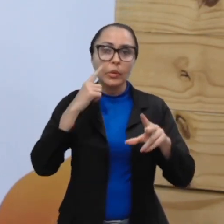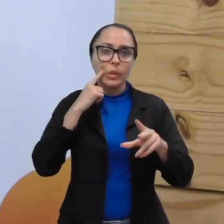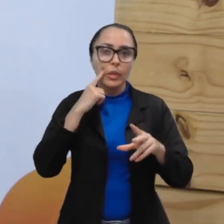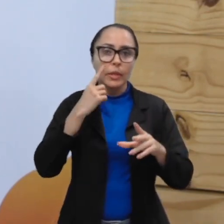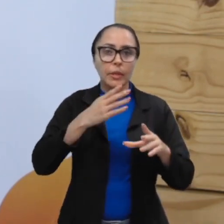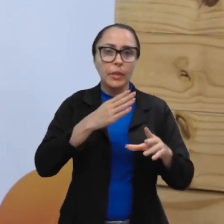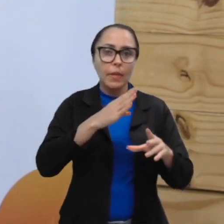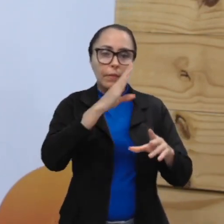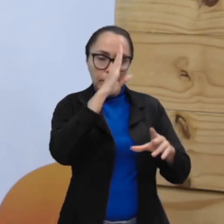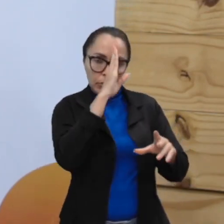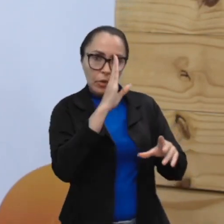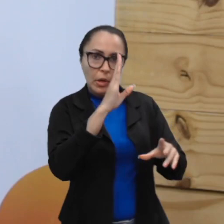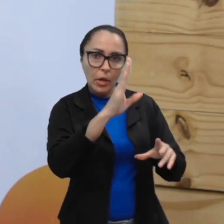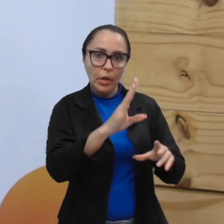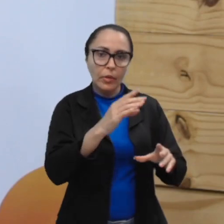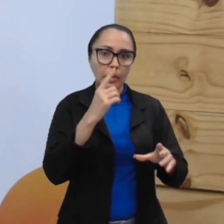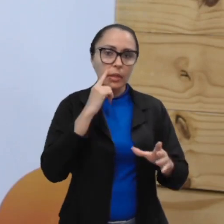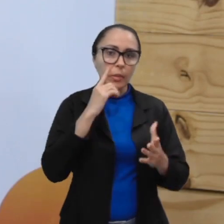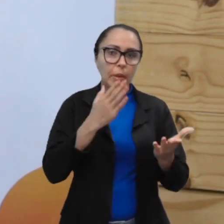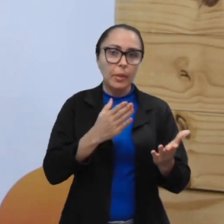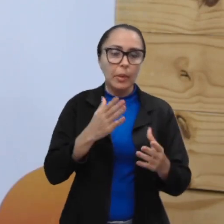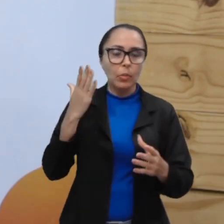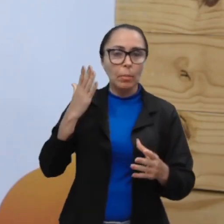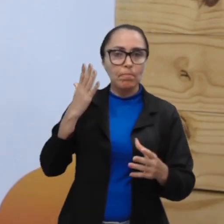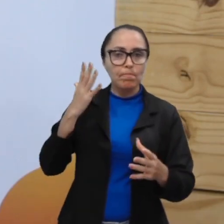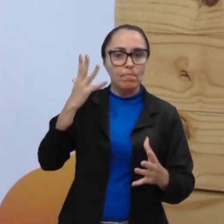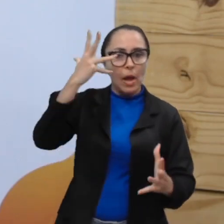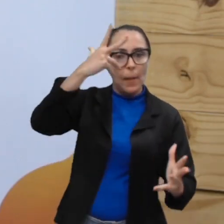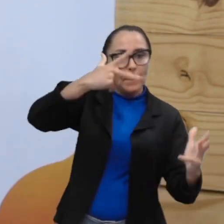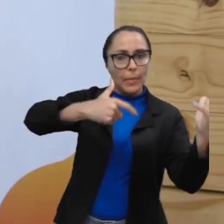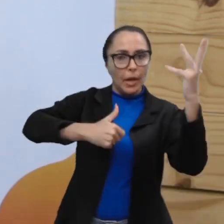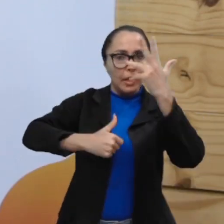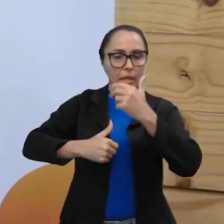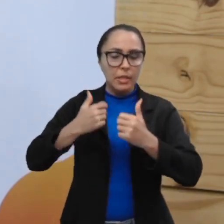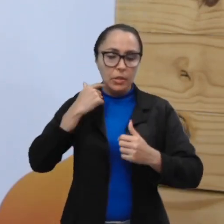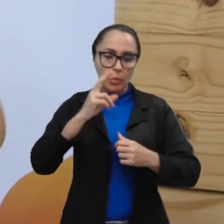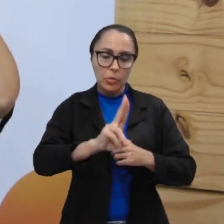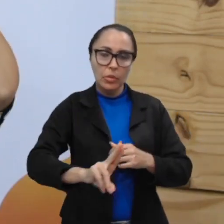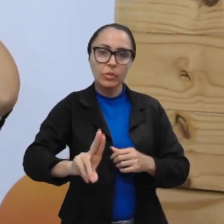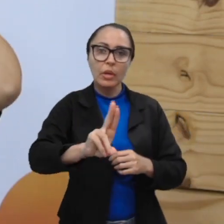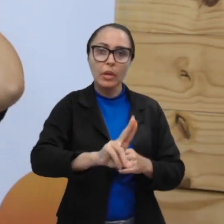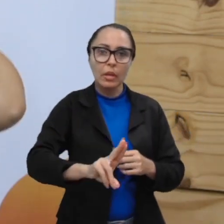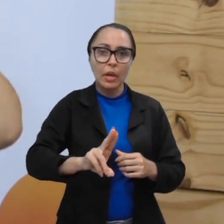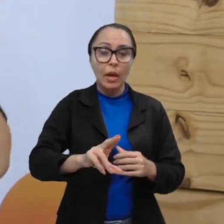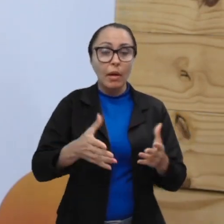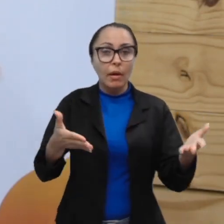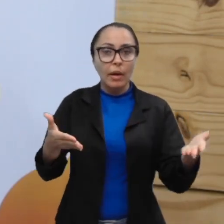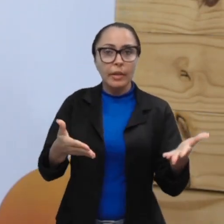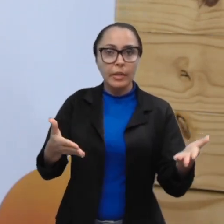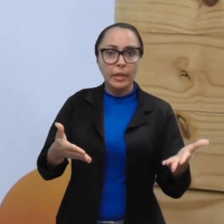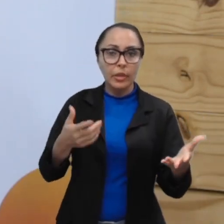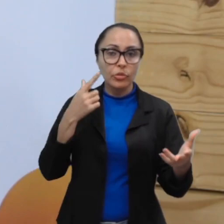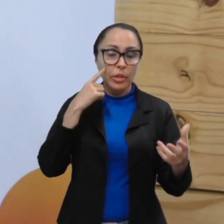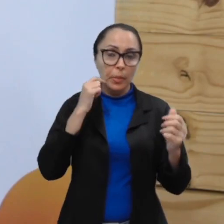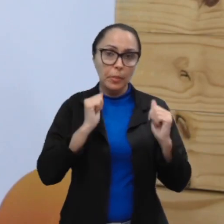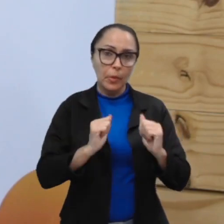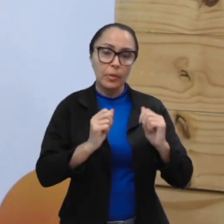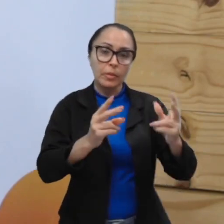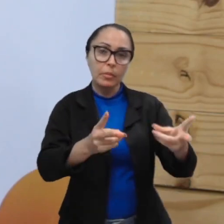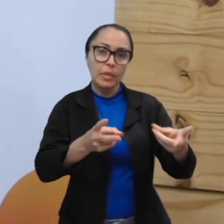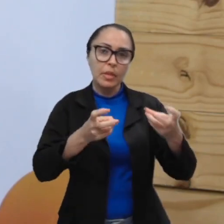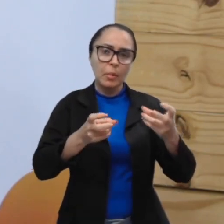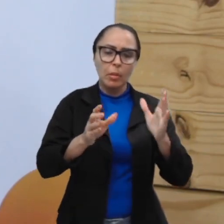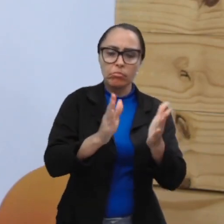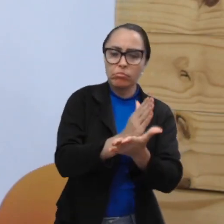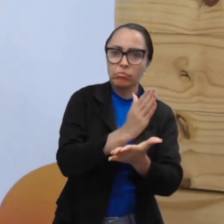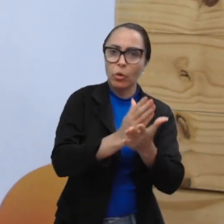um minimalismo e por uma aparência de coisas que fossem úteis, né? Aqui a gente pode ver alguns